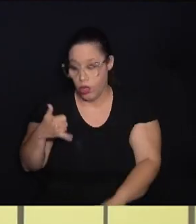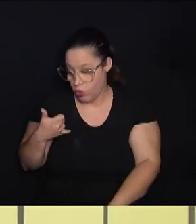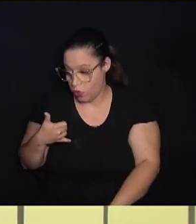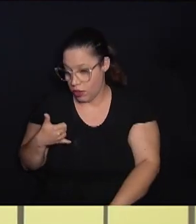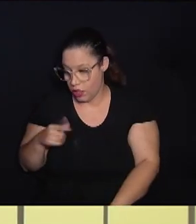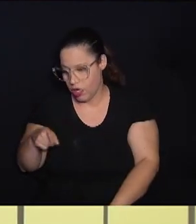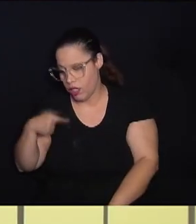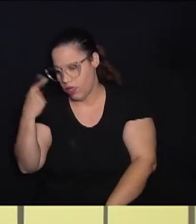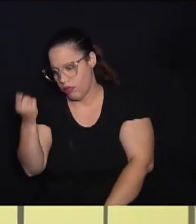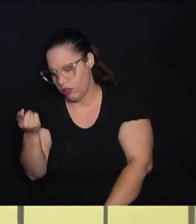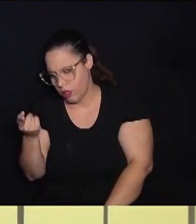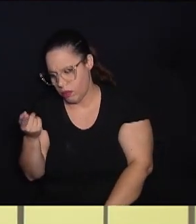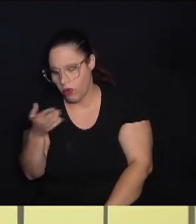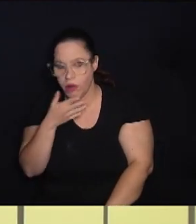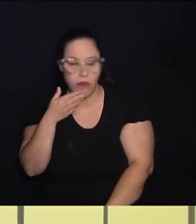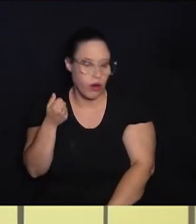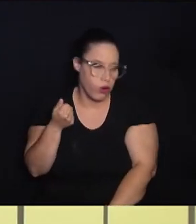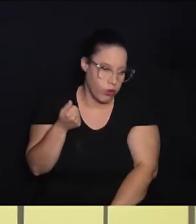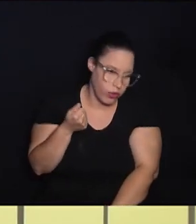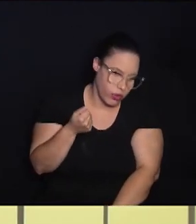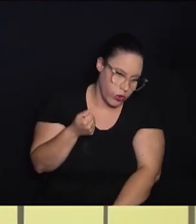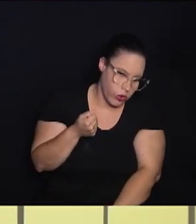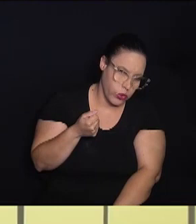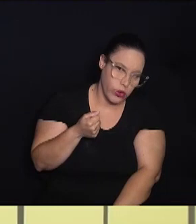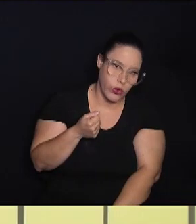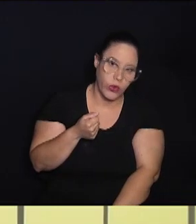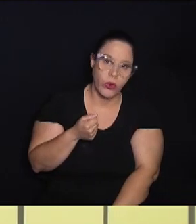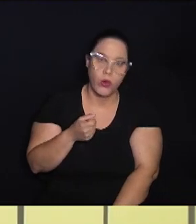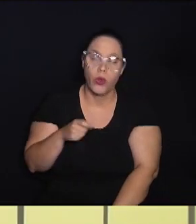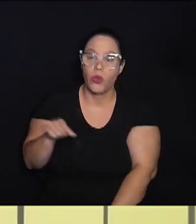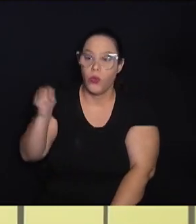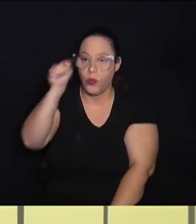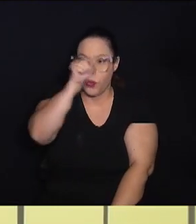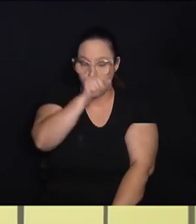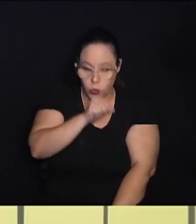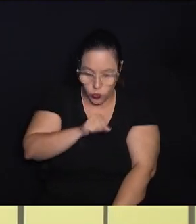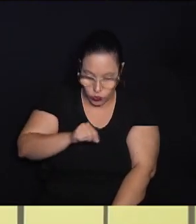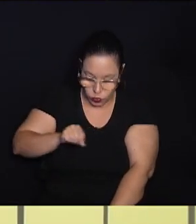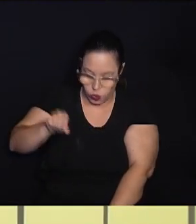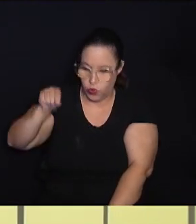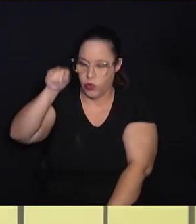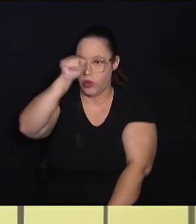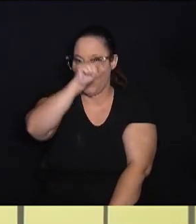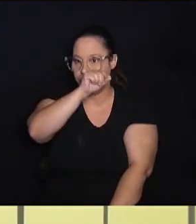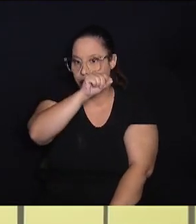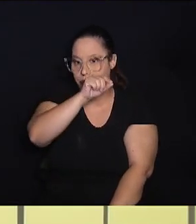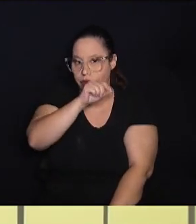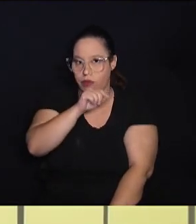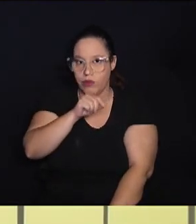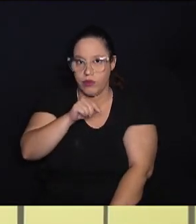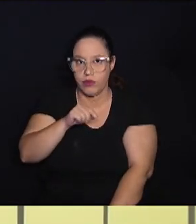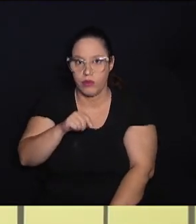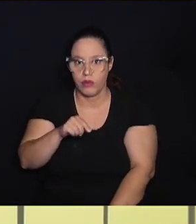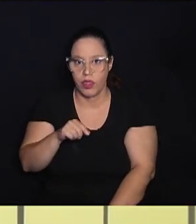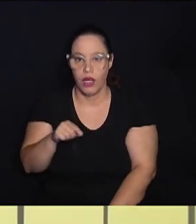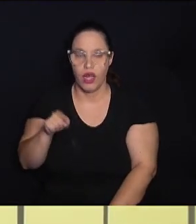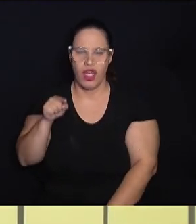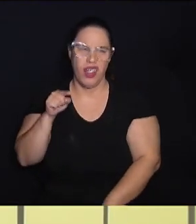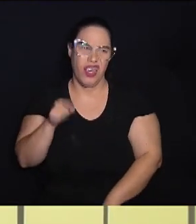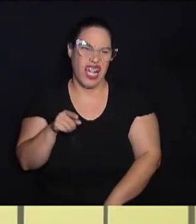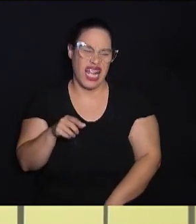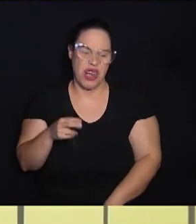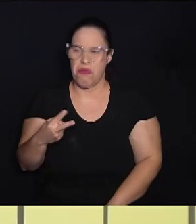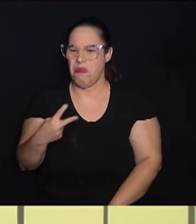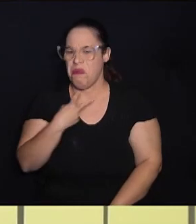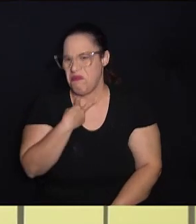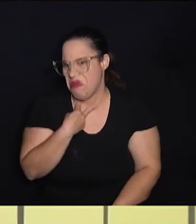depois você vai ordenando risco depois você vai fazendo os círculos e você vai só que tem um momento que a gente fala Não isso aqui você não pode mais fazer você vai